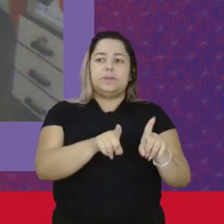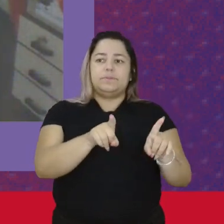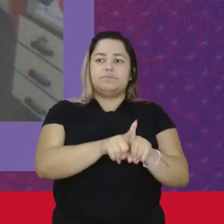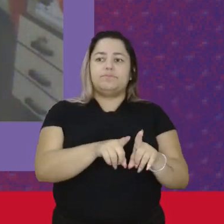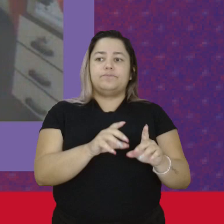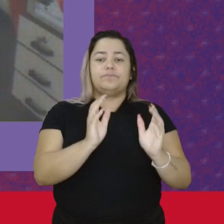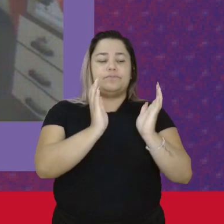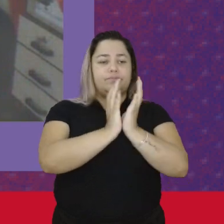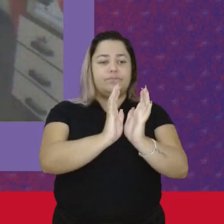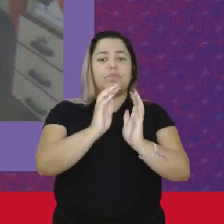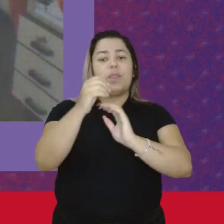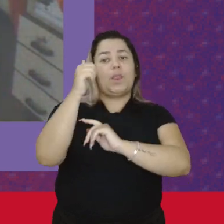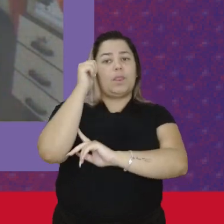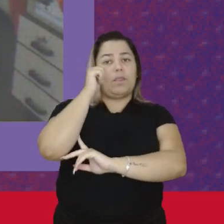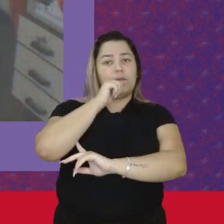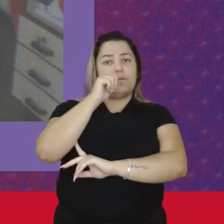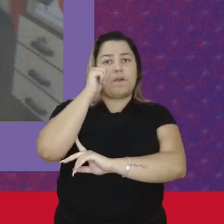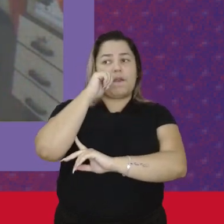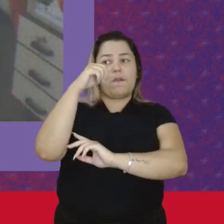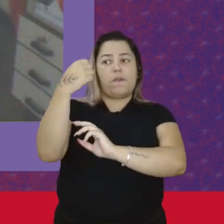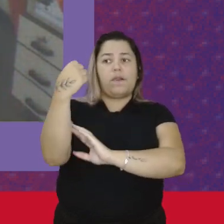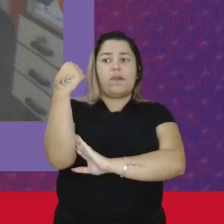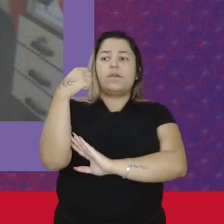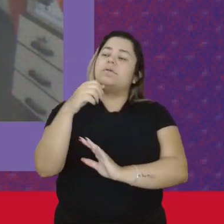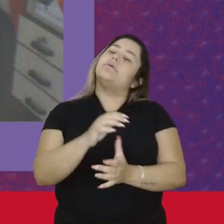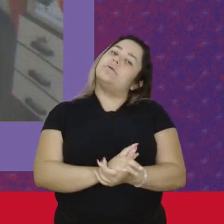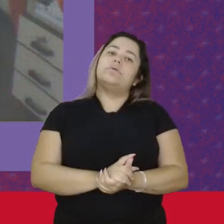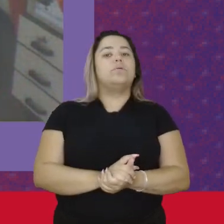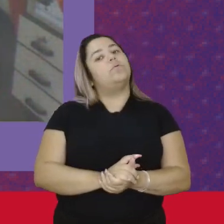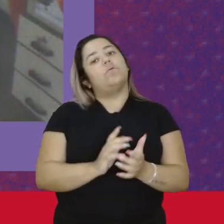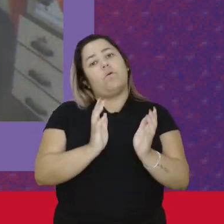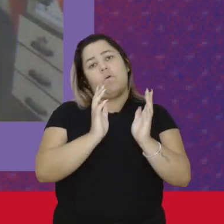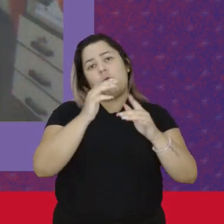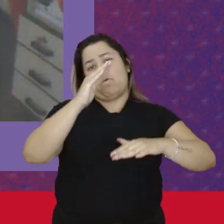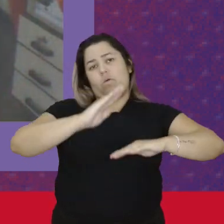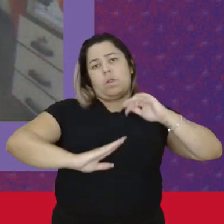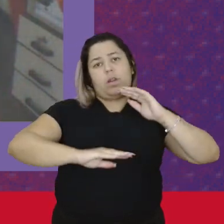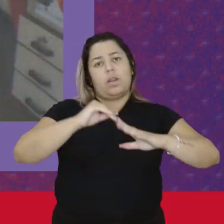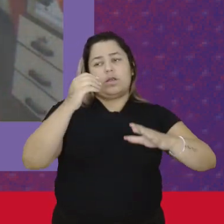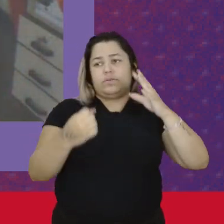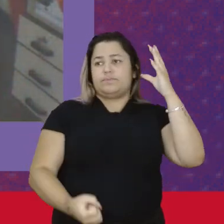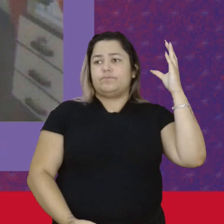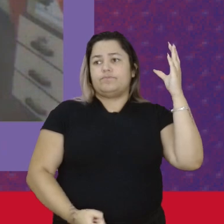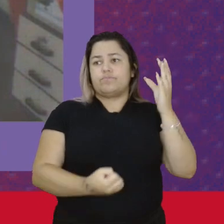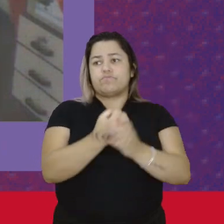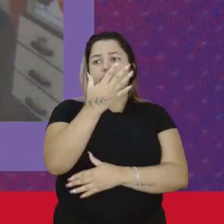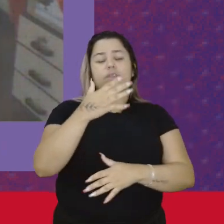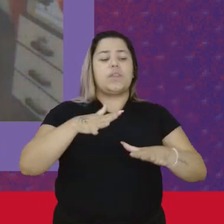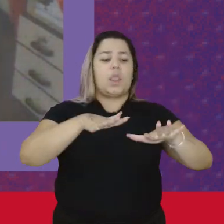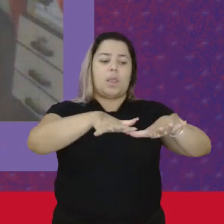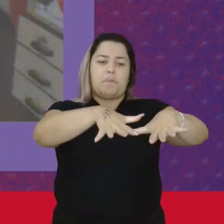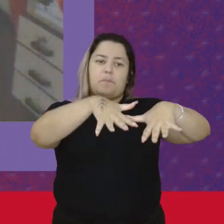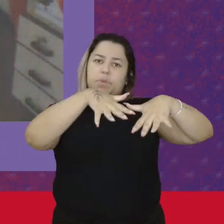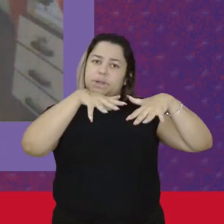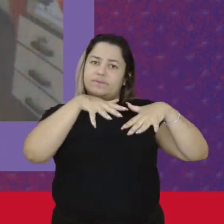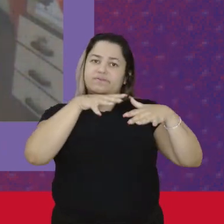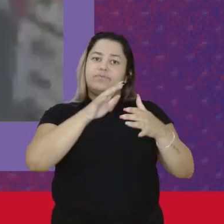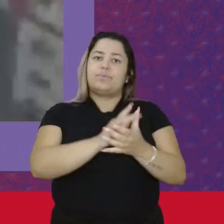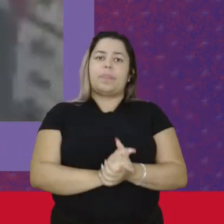republicano feminino, né? É um partido que ela criou, que chegou a fazer manifestações,